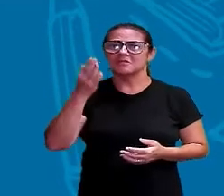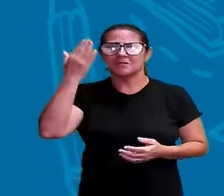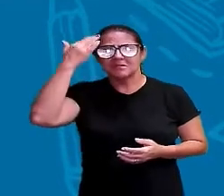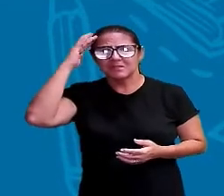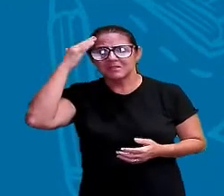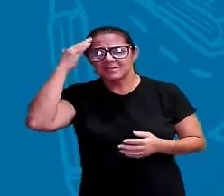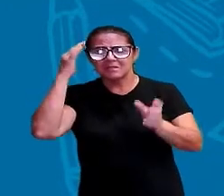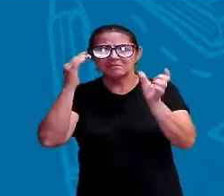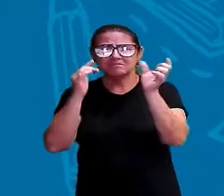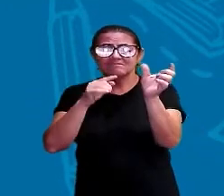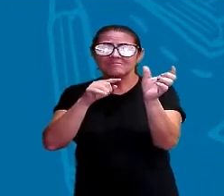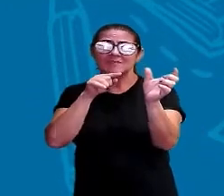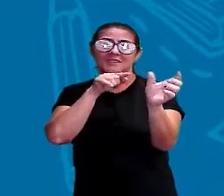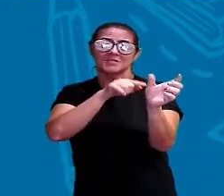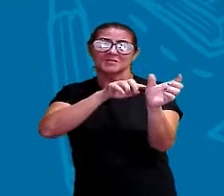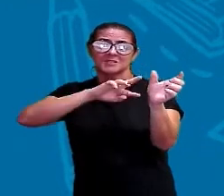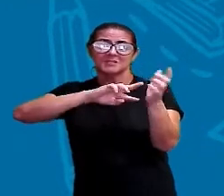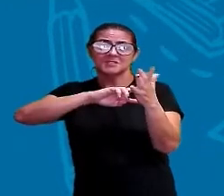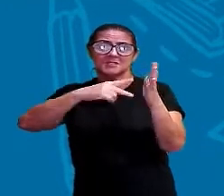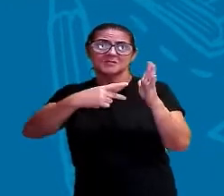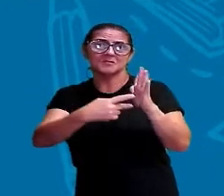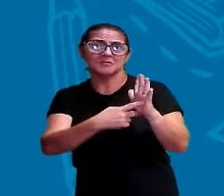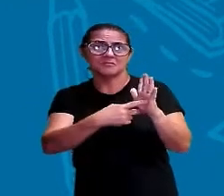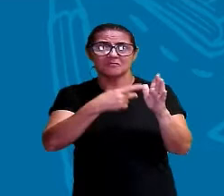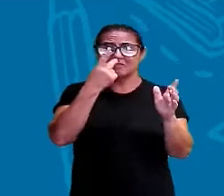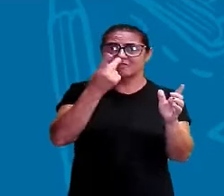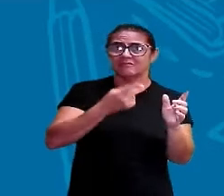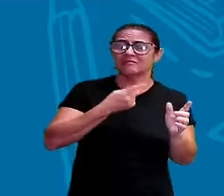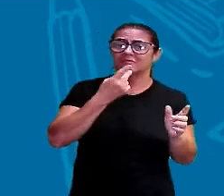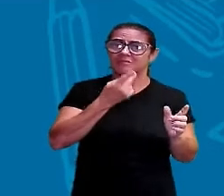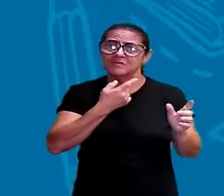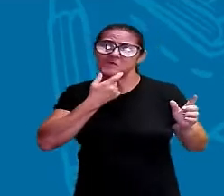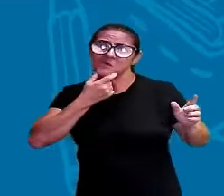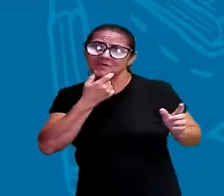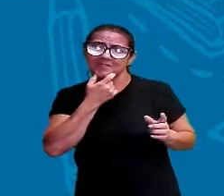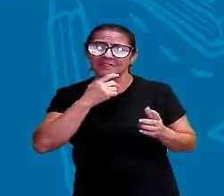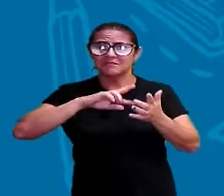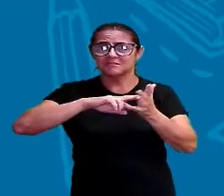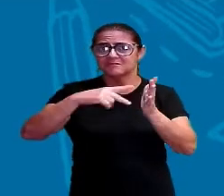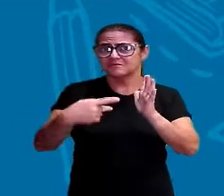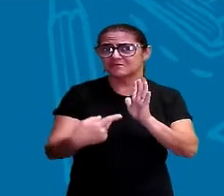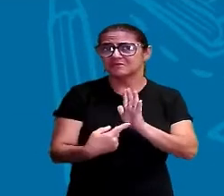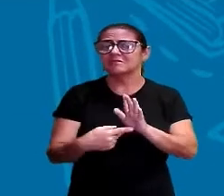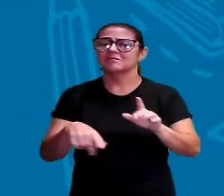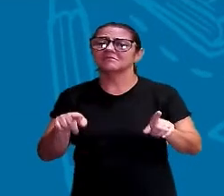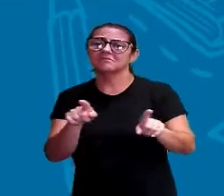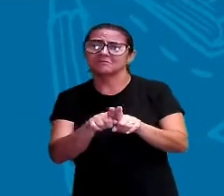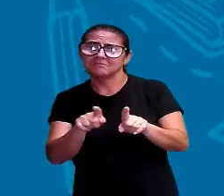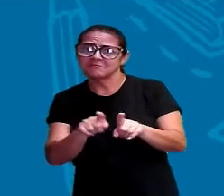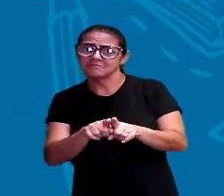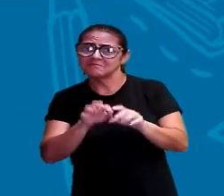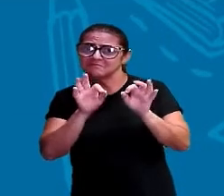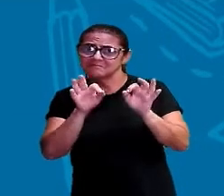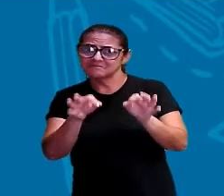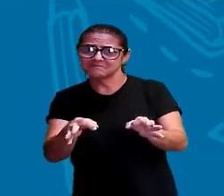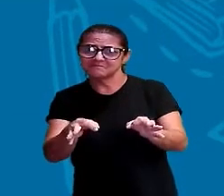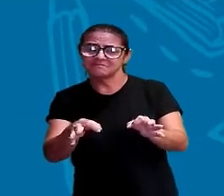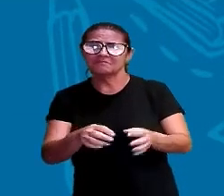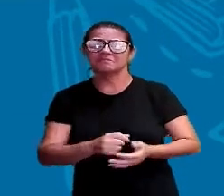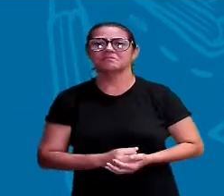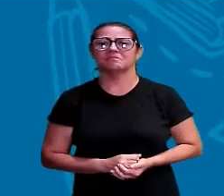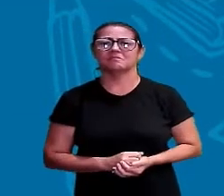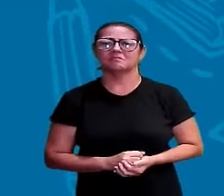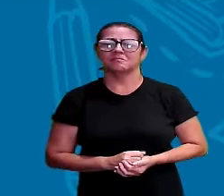as palavras, saber pronunciar e também saber os significados, certo?